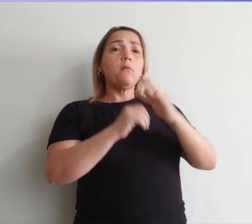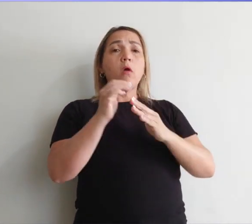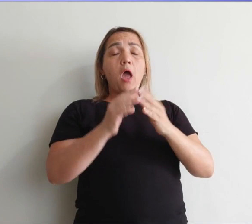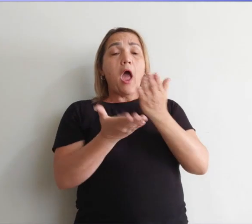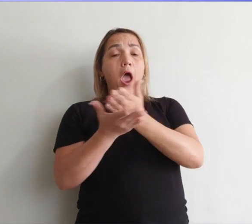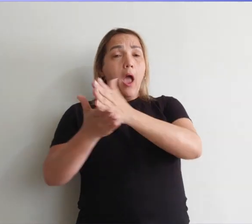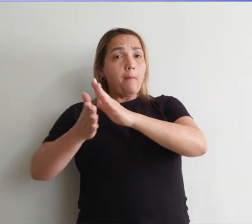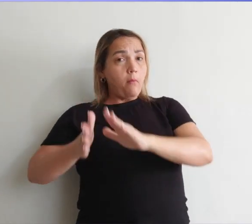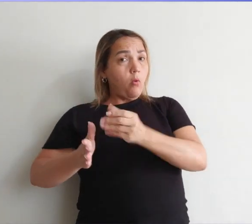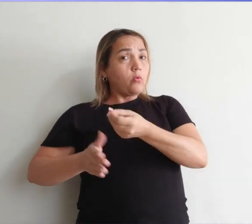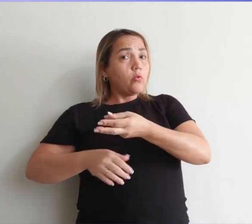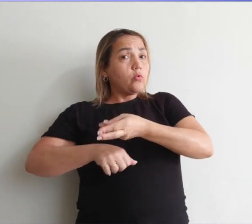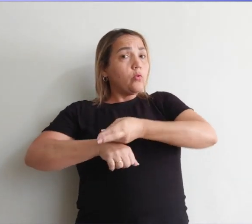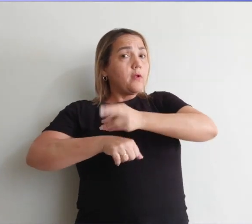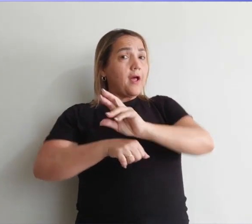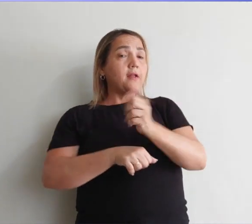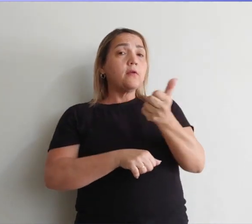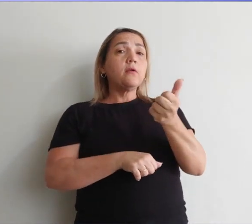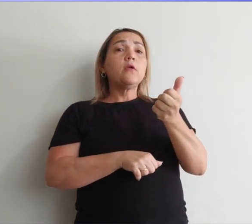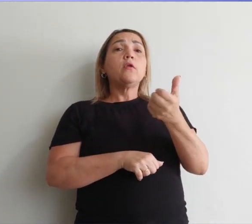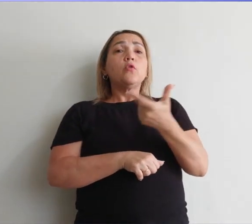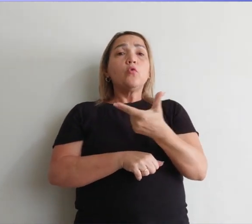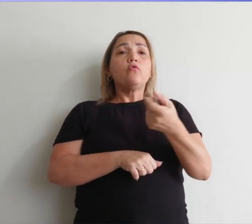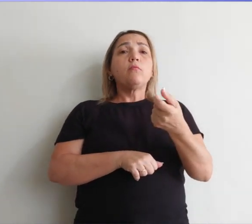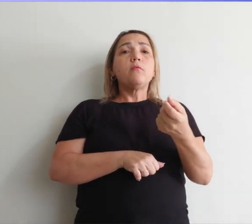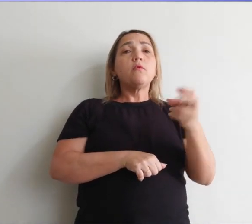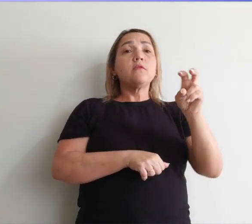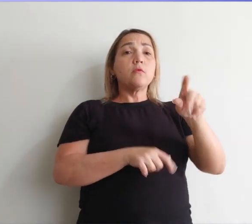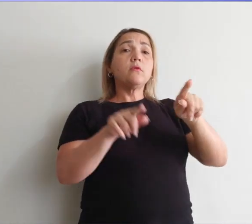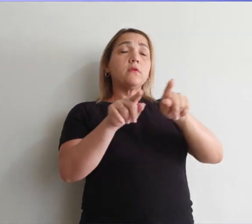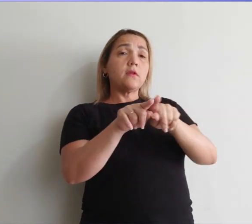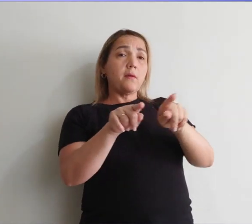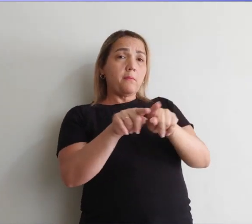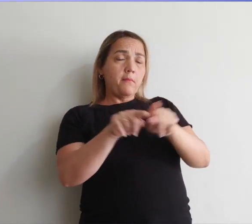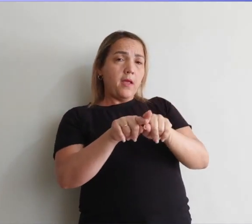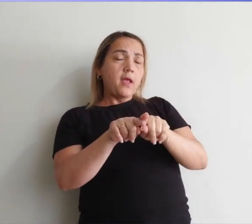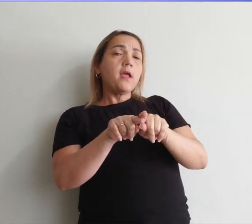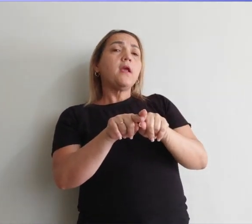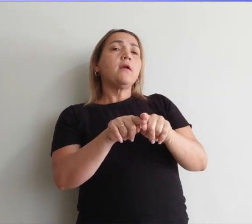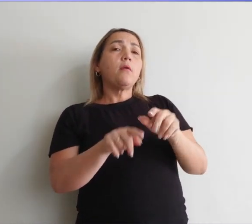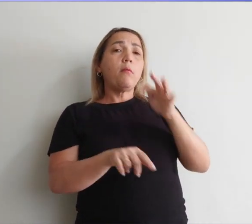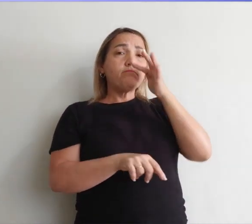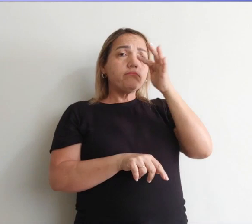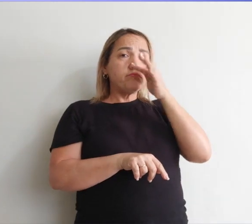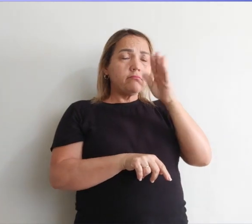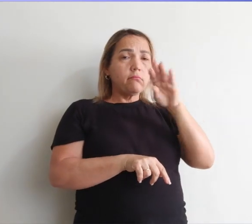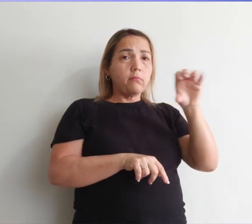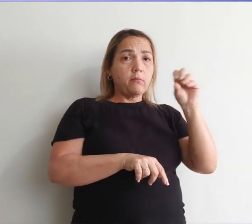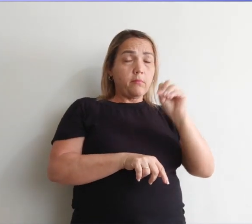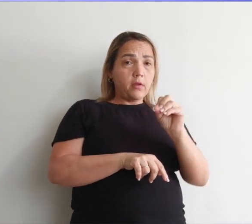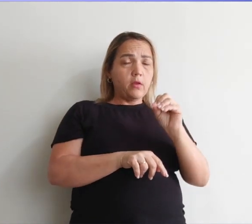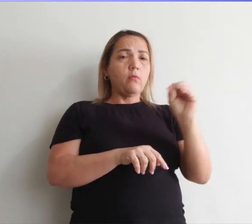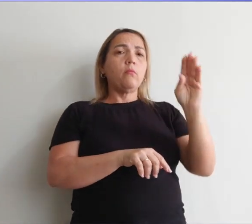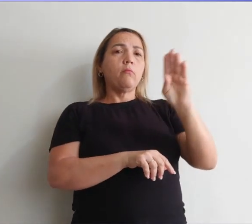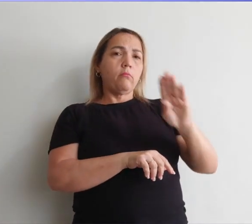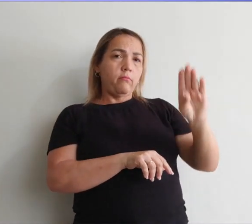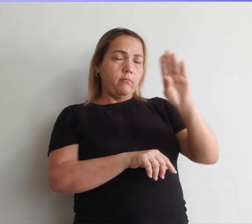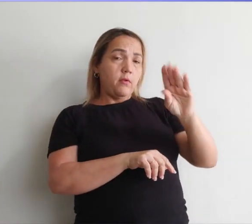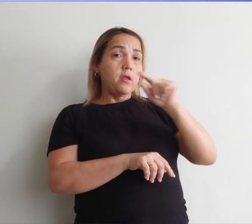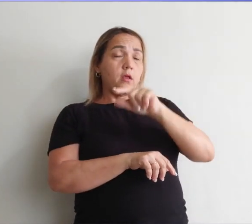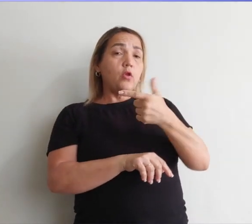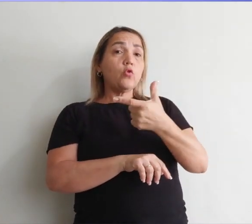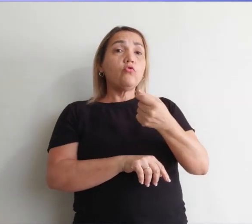doutorado em 2005, em biotecnologia vegetal também. E dei aula na Estácio até 2011, quando eu fiz o concurso para